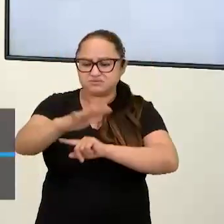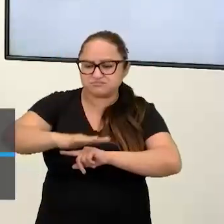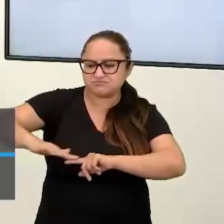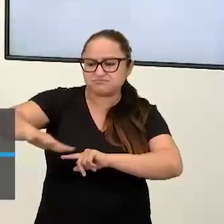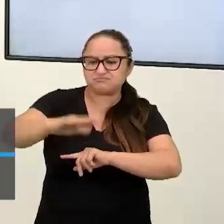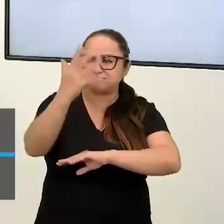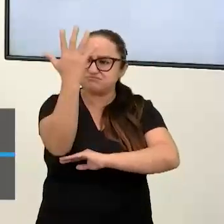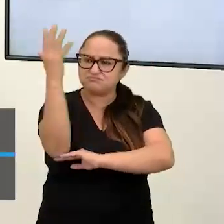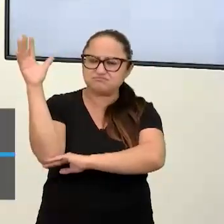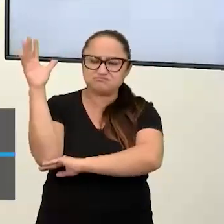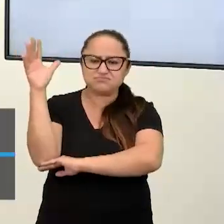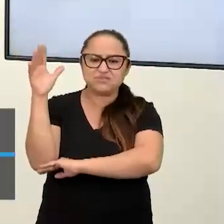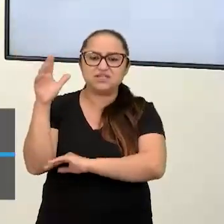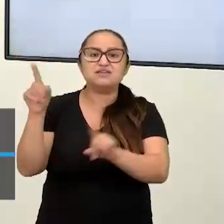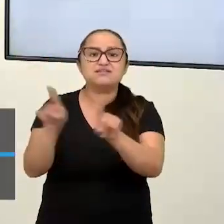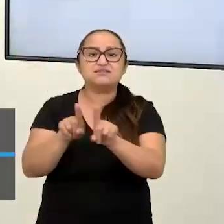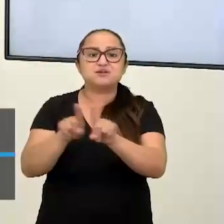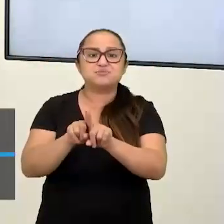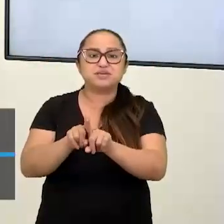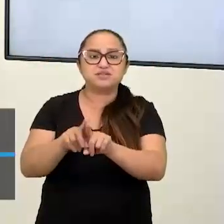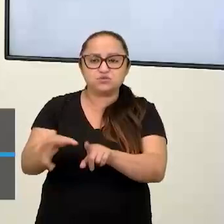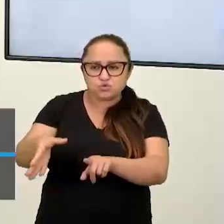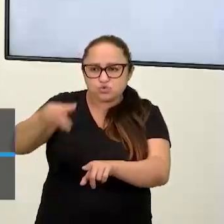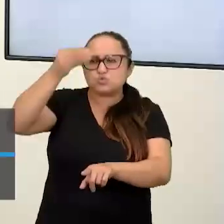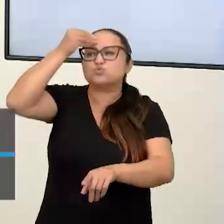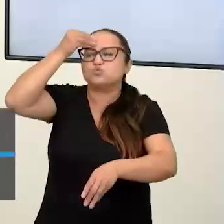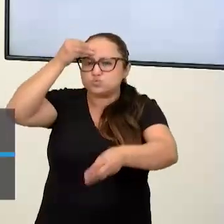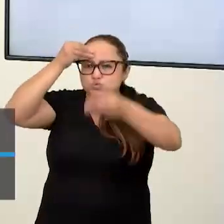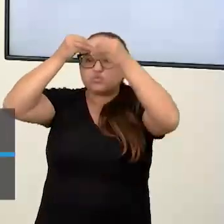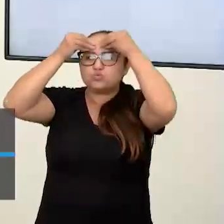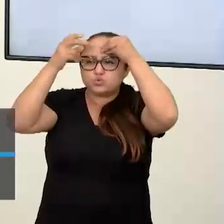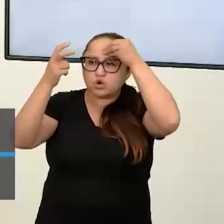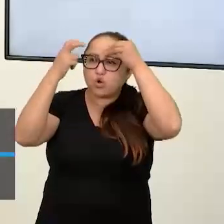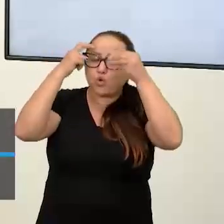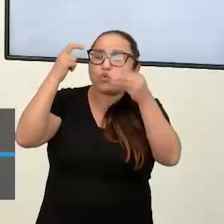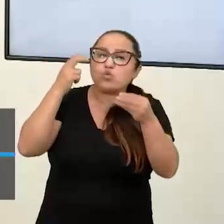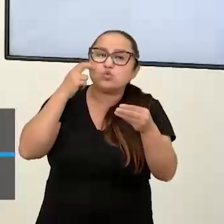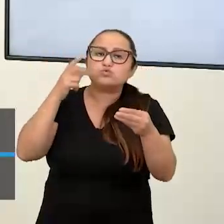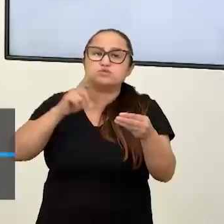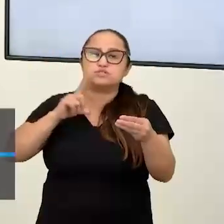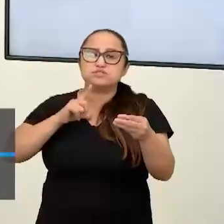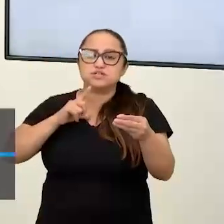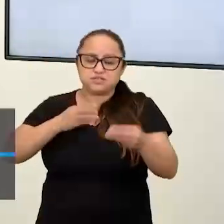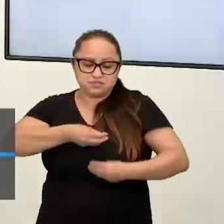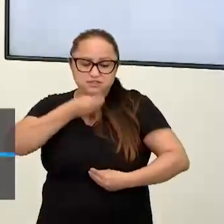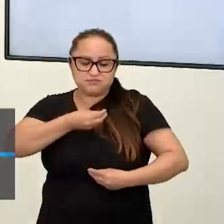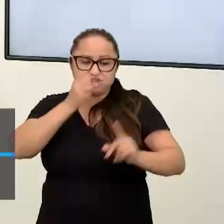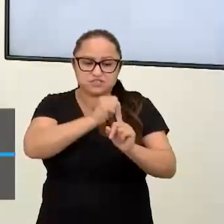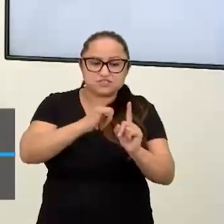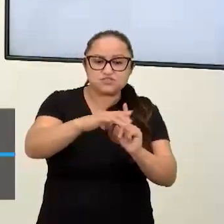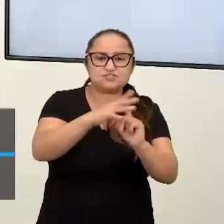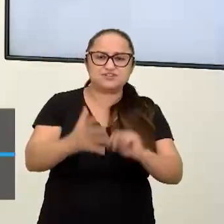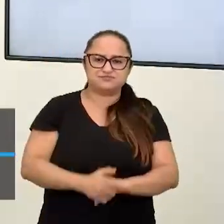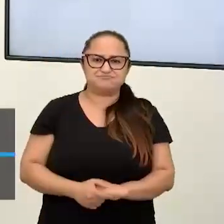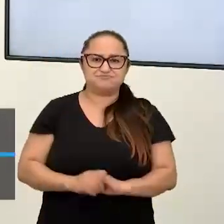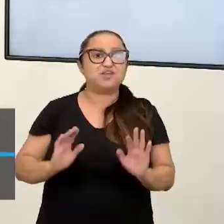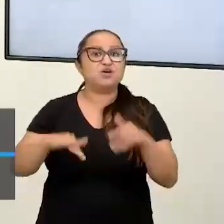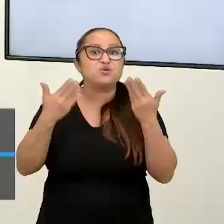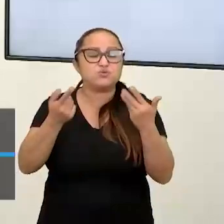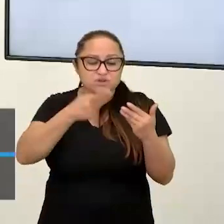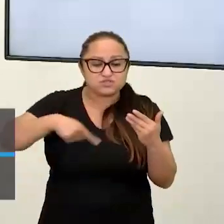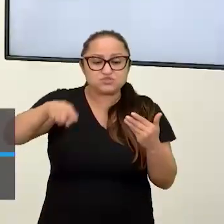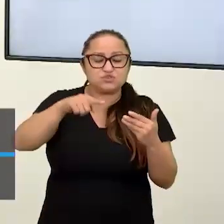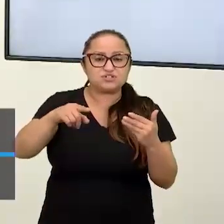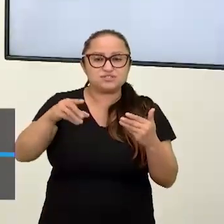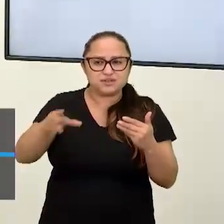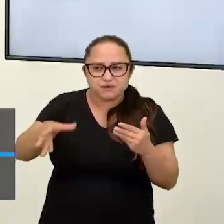e principalmente de acumular esses conhecimentos produzidos no convívio social, né? Então, quando nós